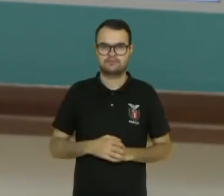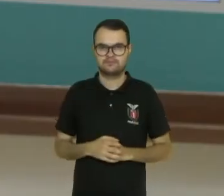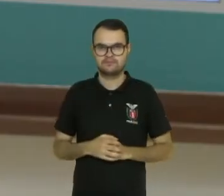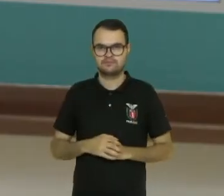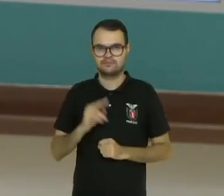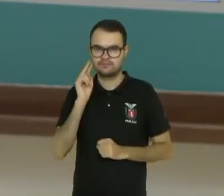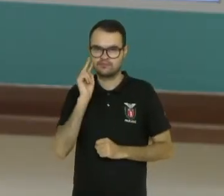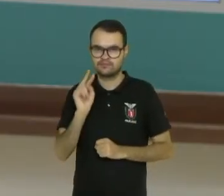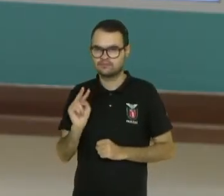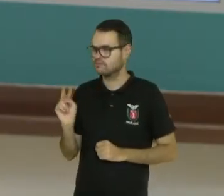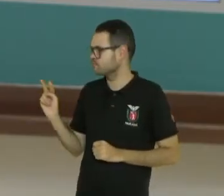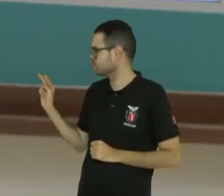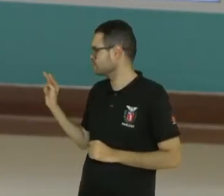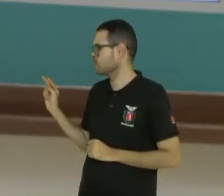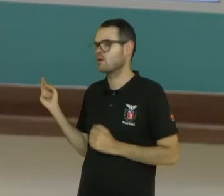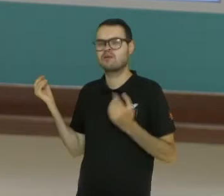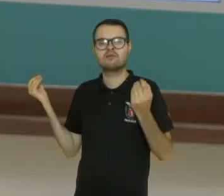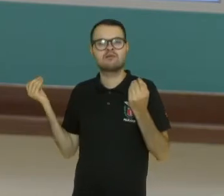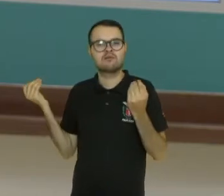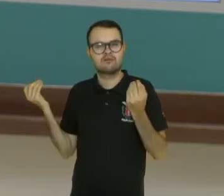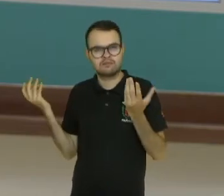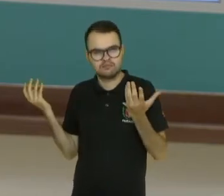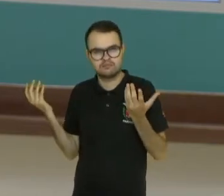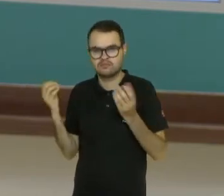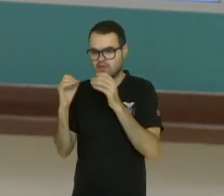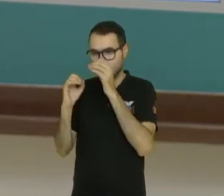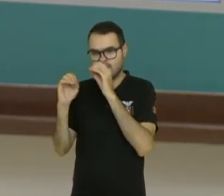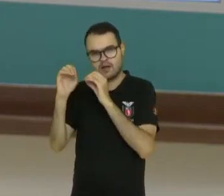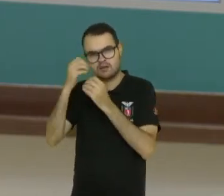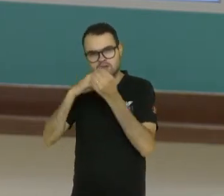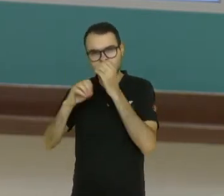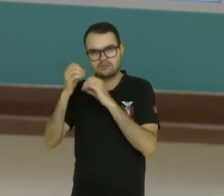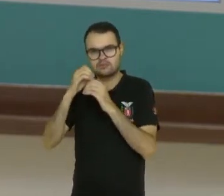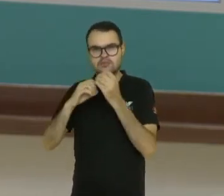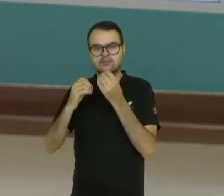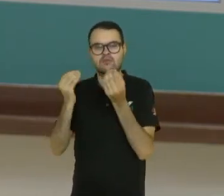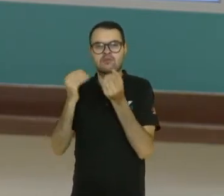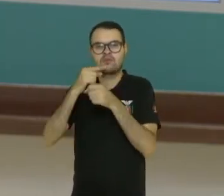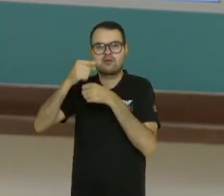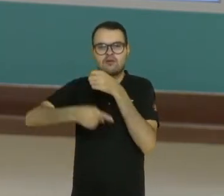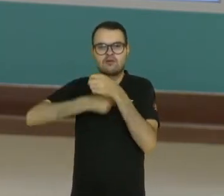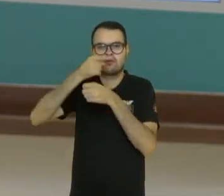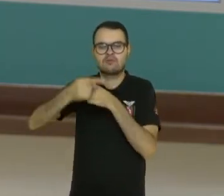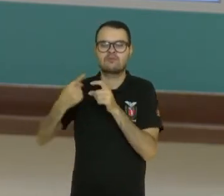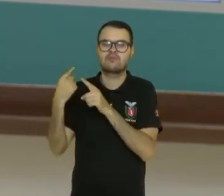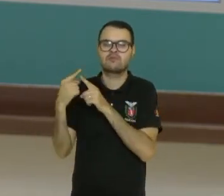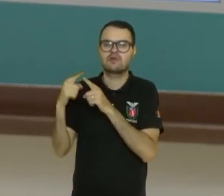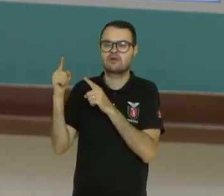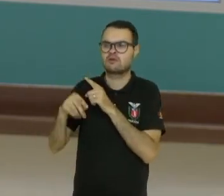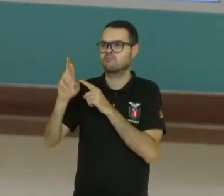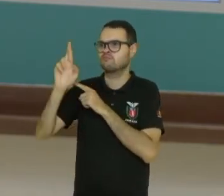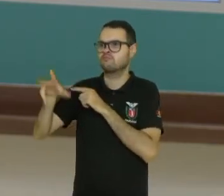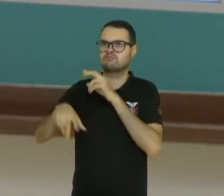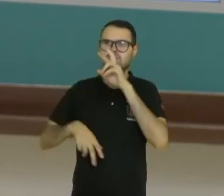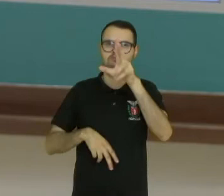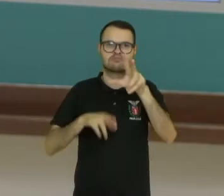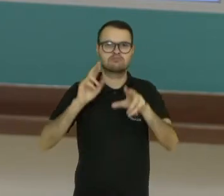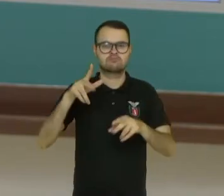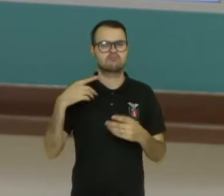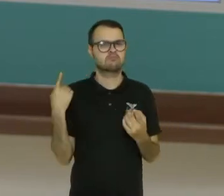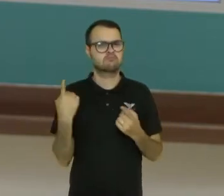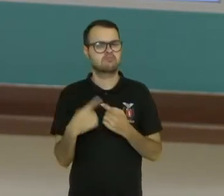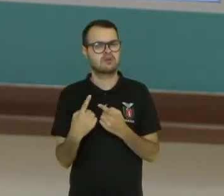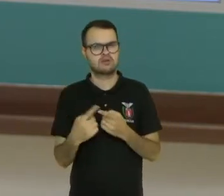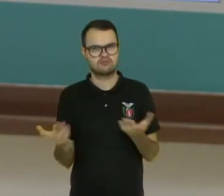olhar aqui como que os átomos vão se comportar, por que essas figuras geométricas são tão distintas ali na formação